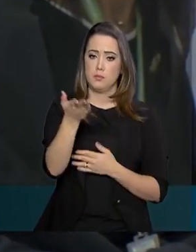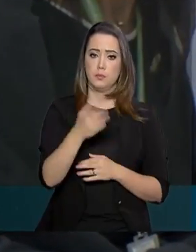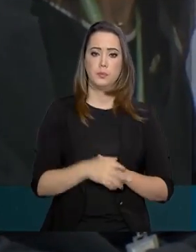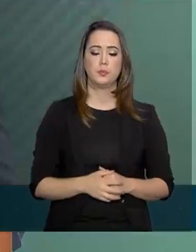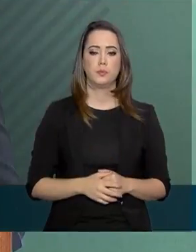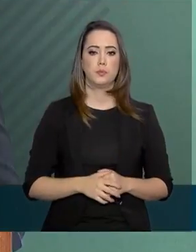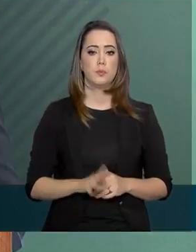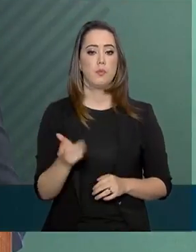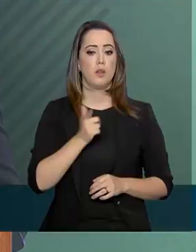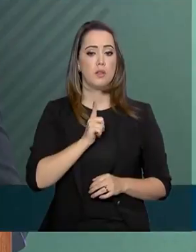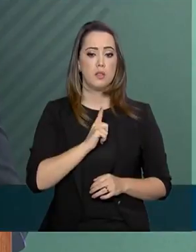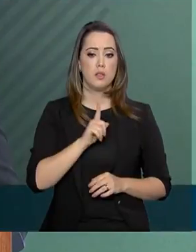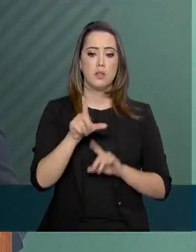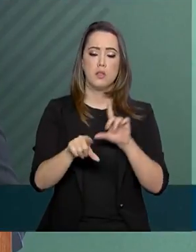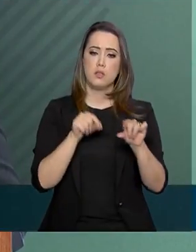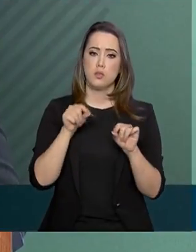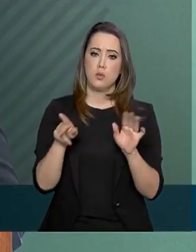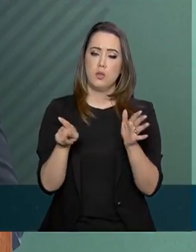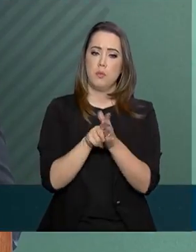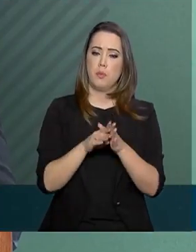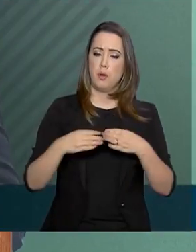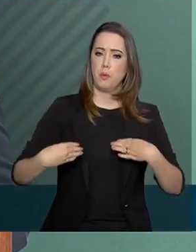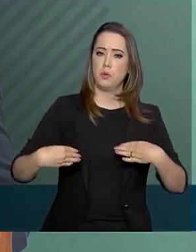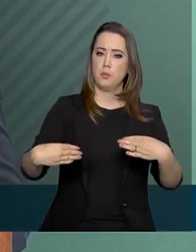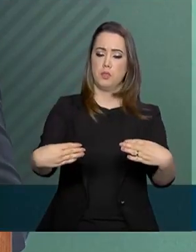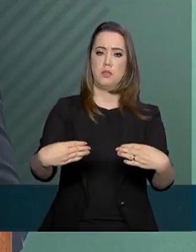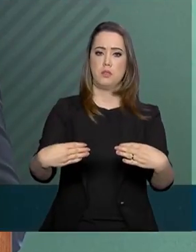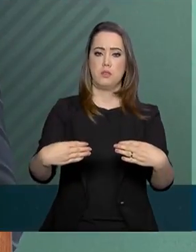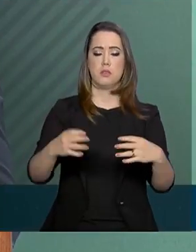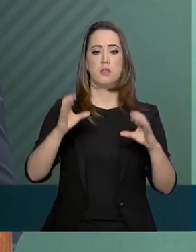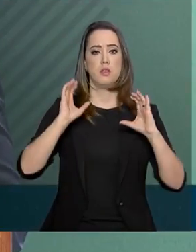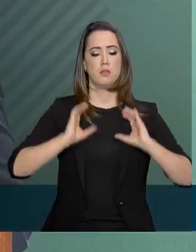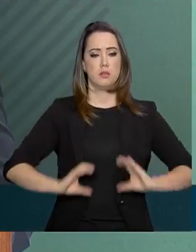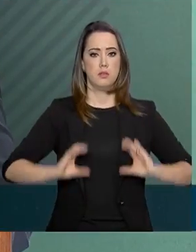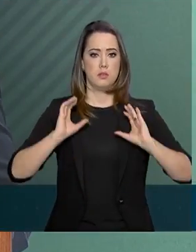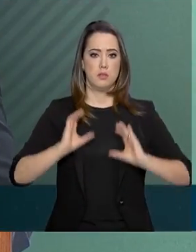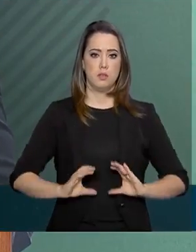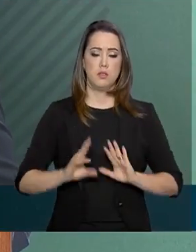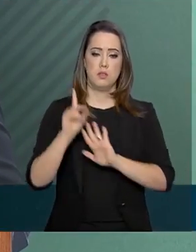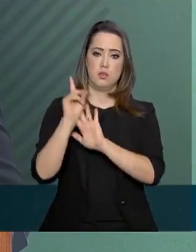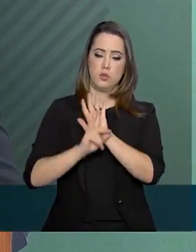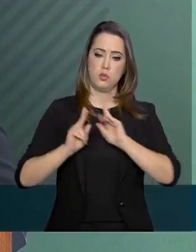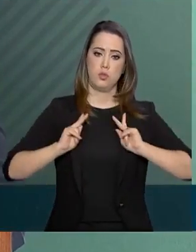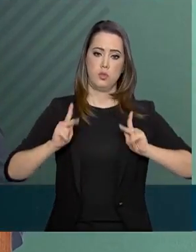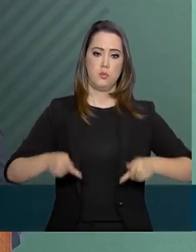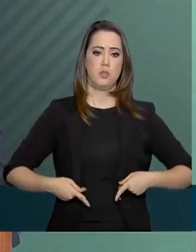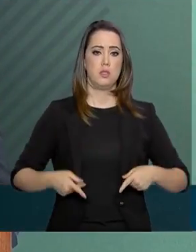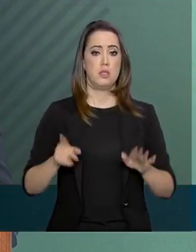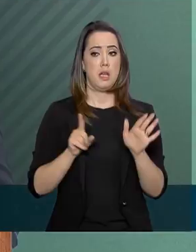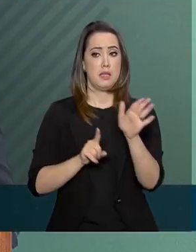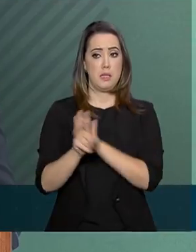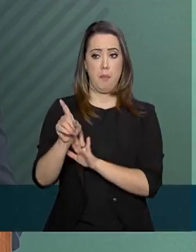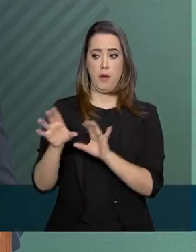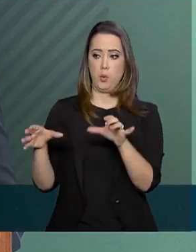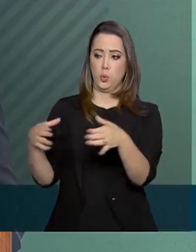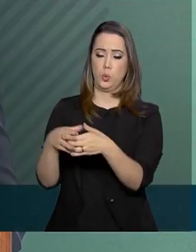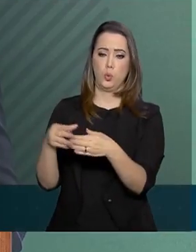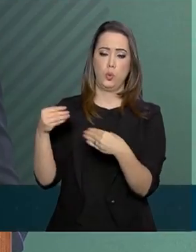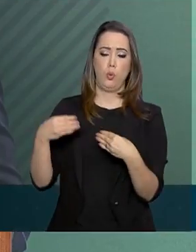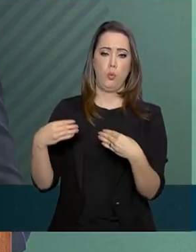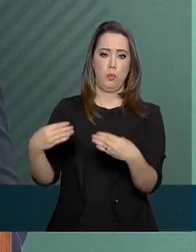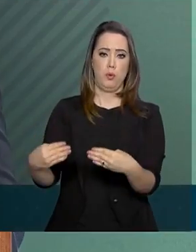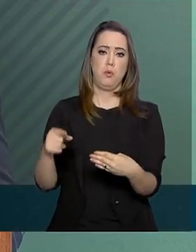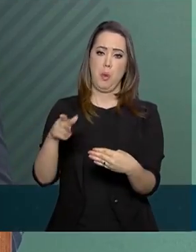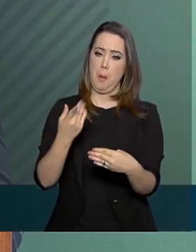indicação é feita pelo ministério da cidadania direitos humanos e esta pergunta para obter uma resposta